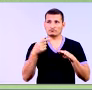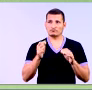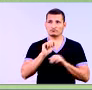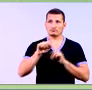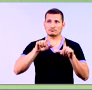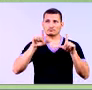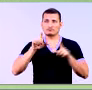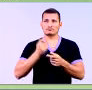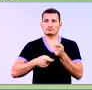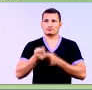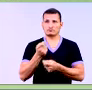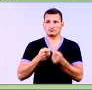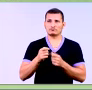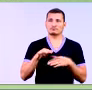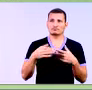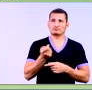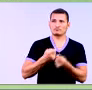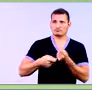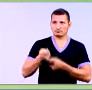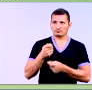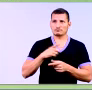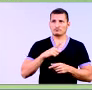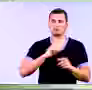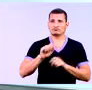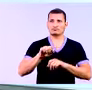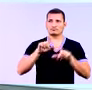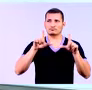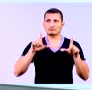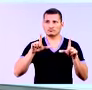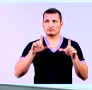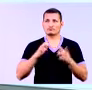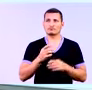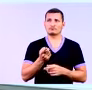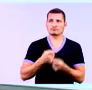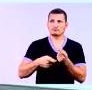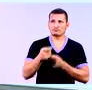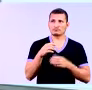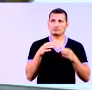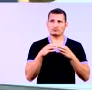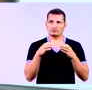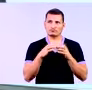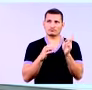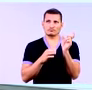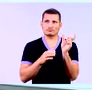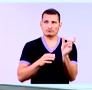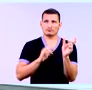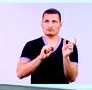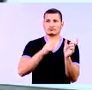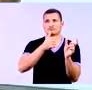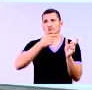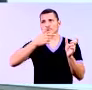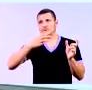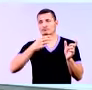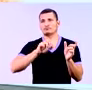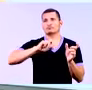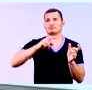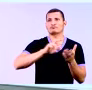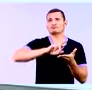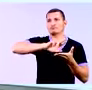Então, as transações serão executadas. Uma transação, um conjunto de comandos, pode ser 1, 2, 3 ou vários comandos,